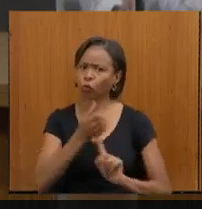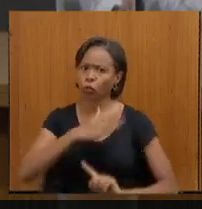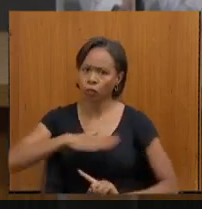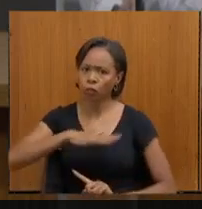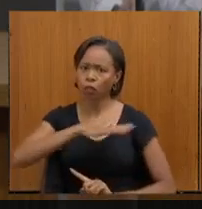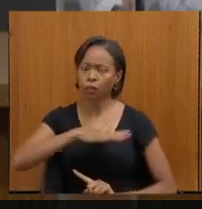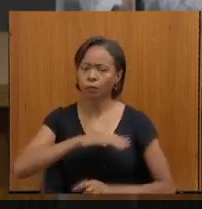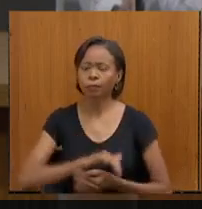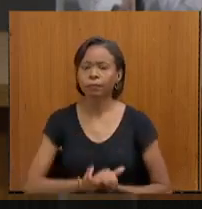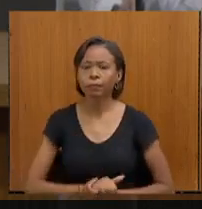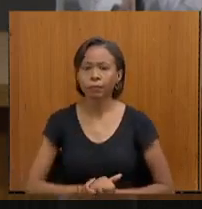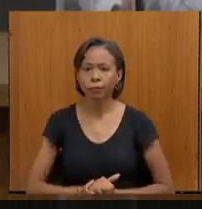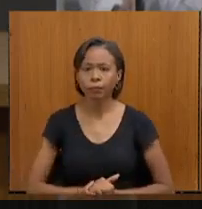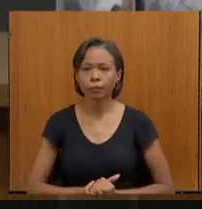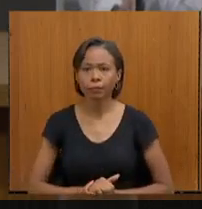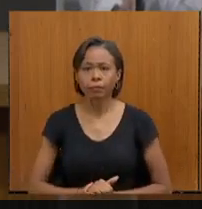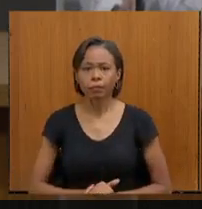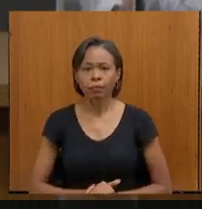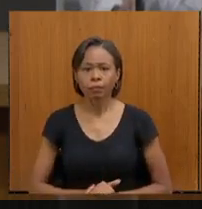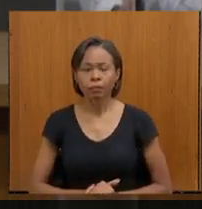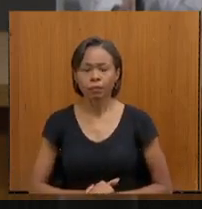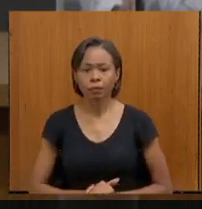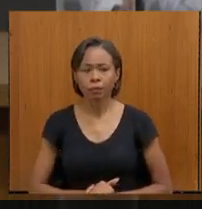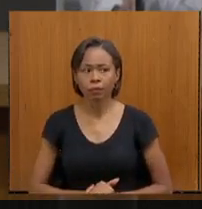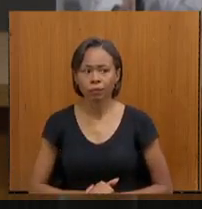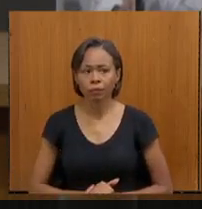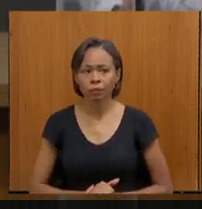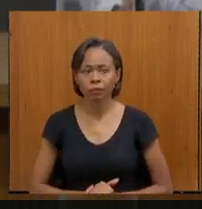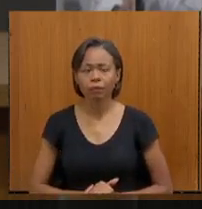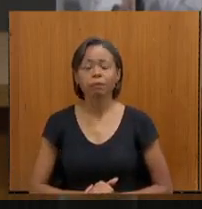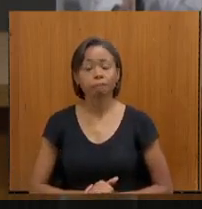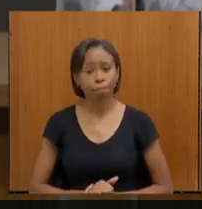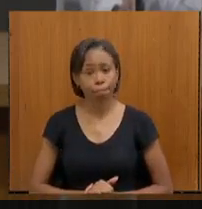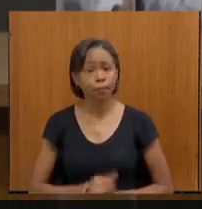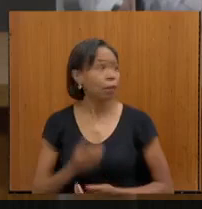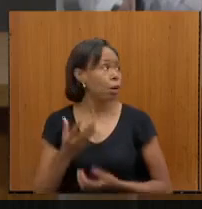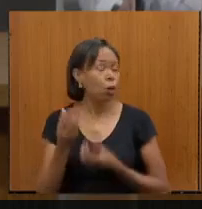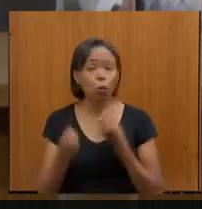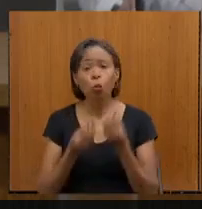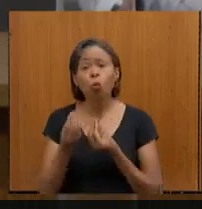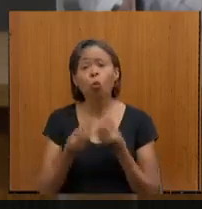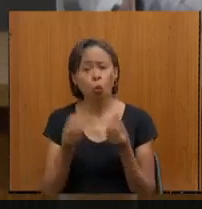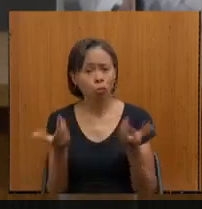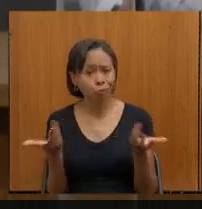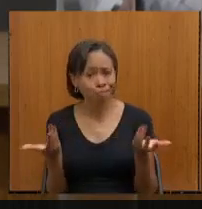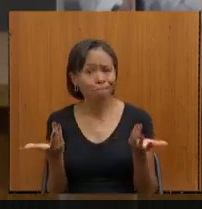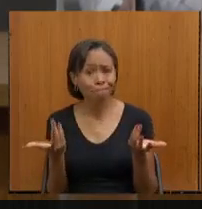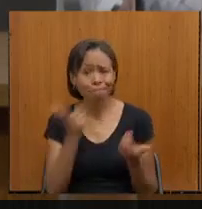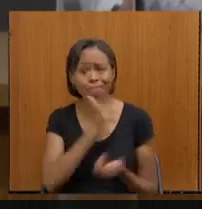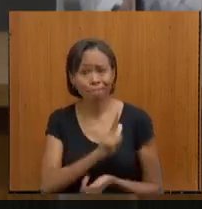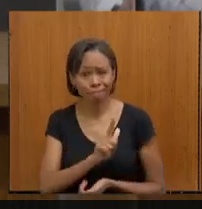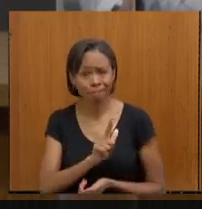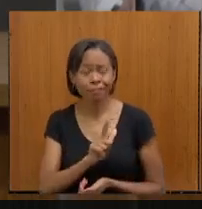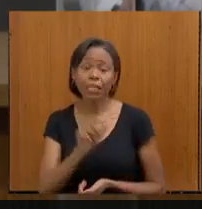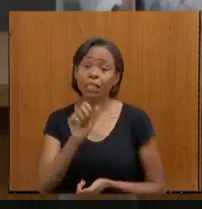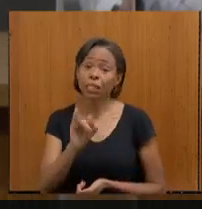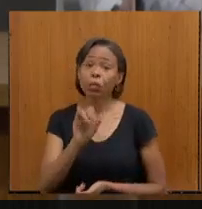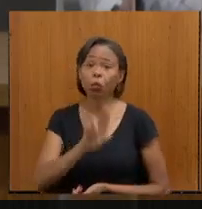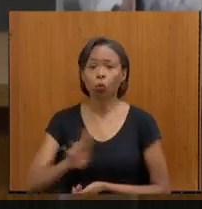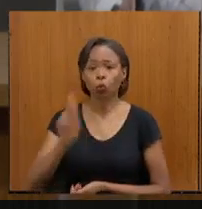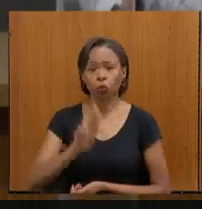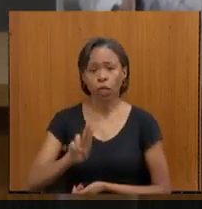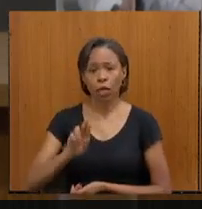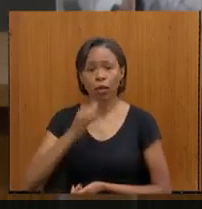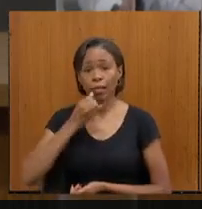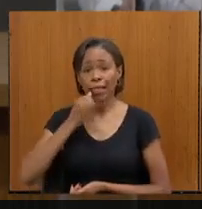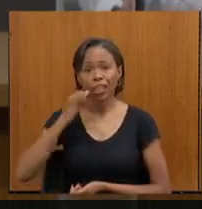próximos light bom e como a gente consegue fazer isso usando os fontes renováveis e na